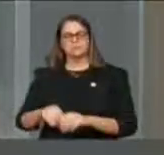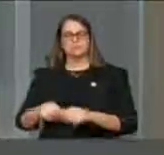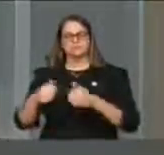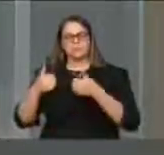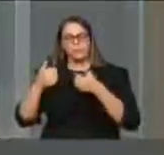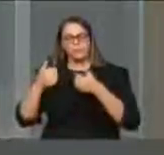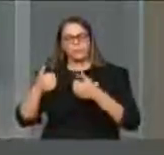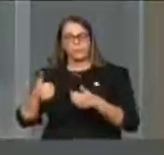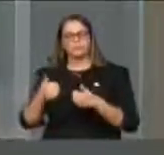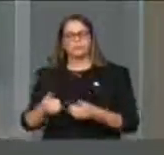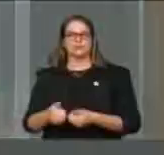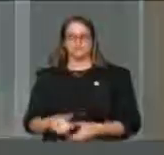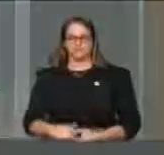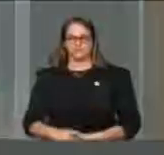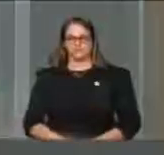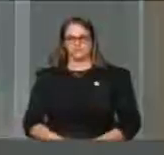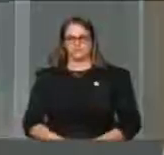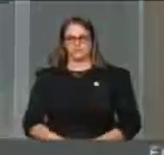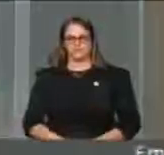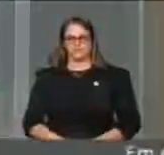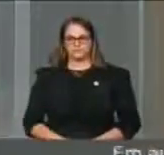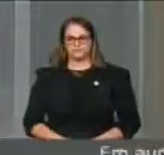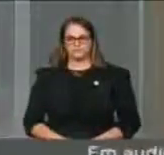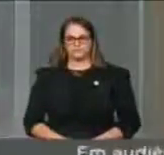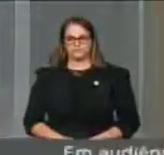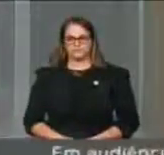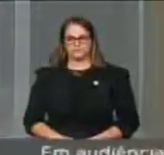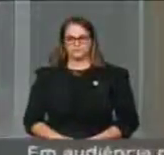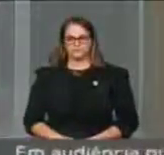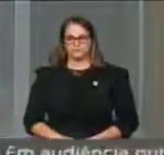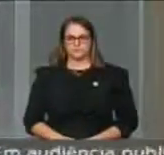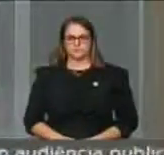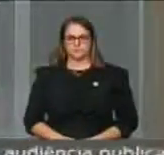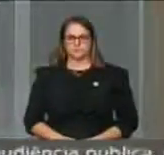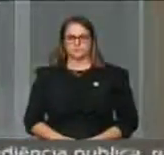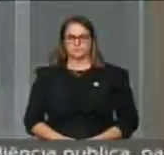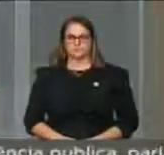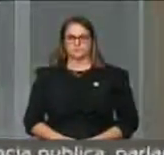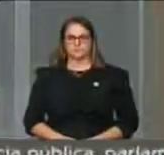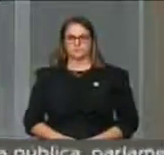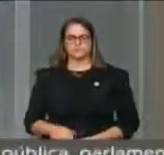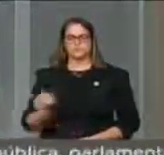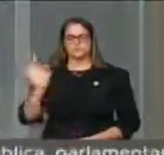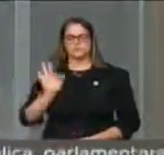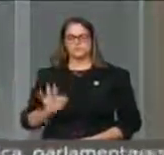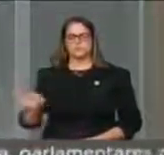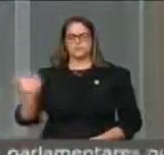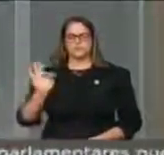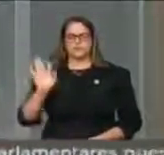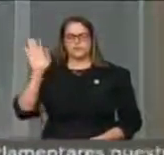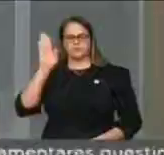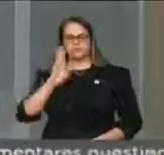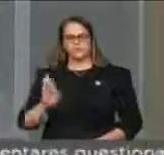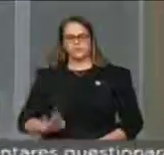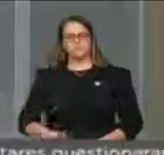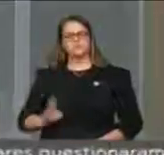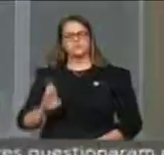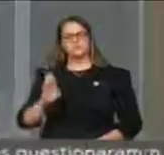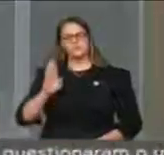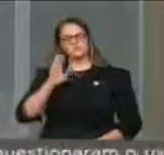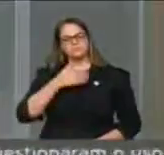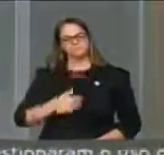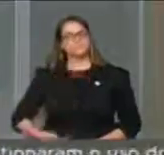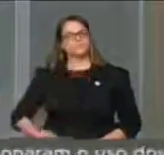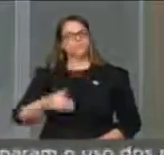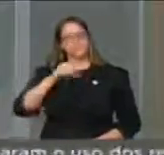sempre prima a criação das faculdades federais no Brasil, que é o ensino gratuito a quem de fato precisa. E venho aqui